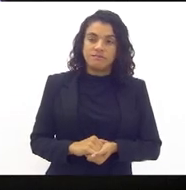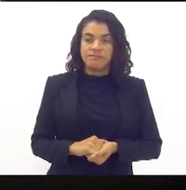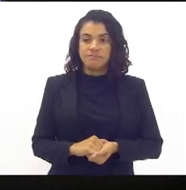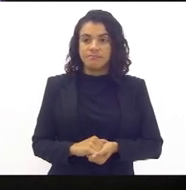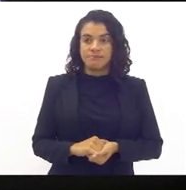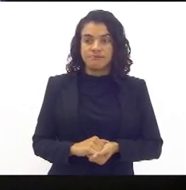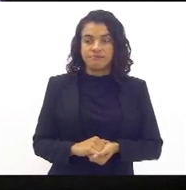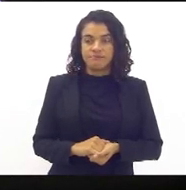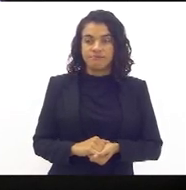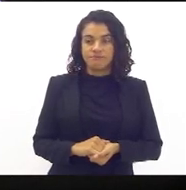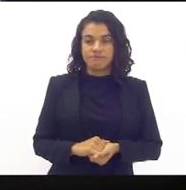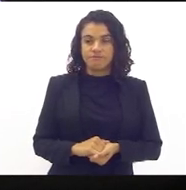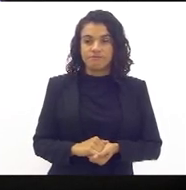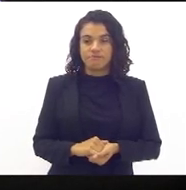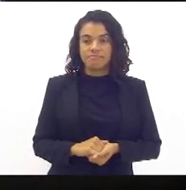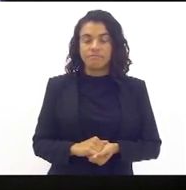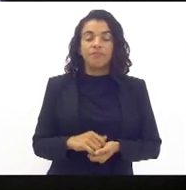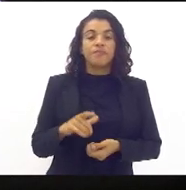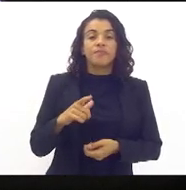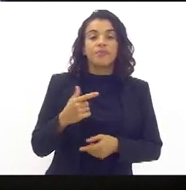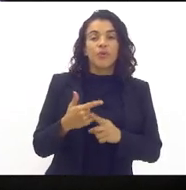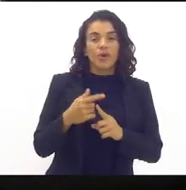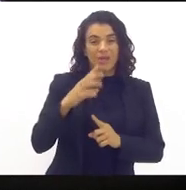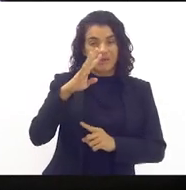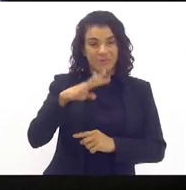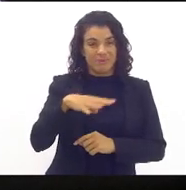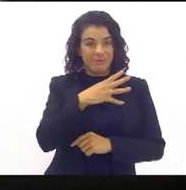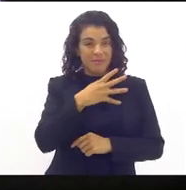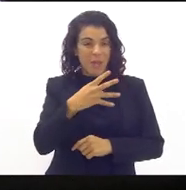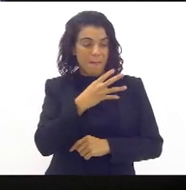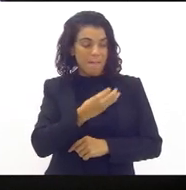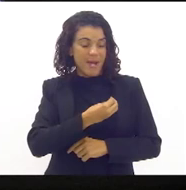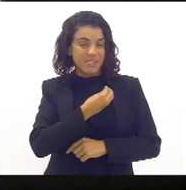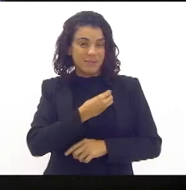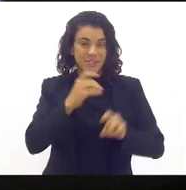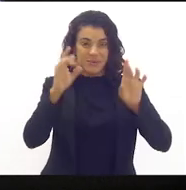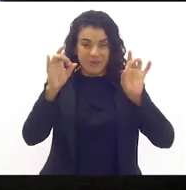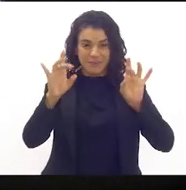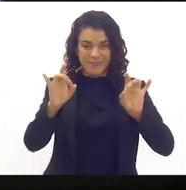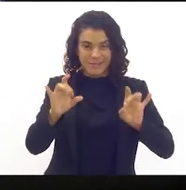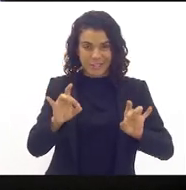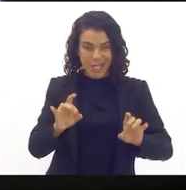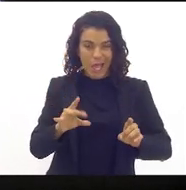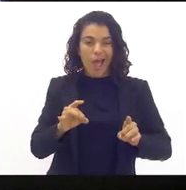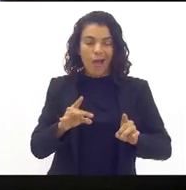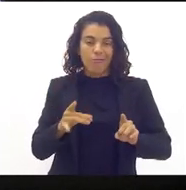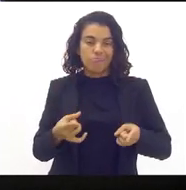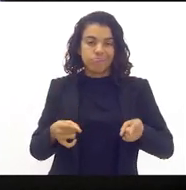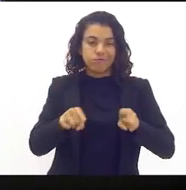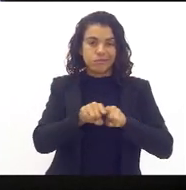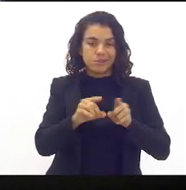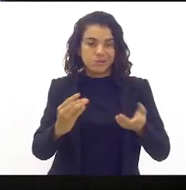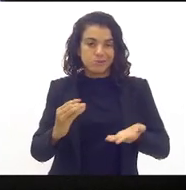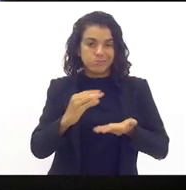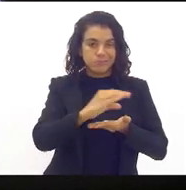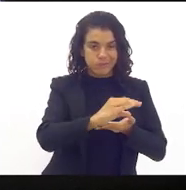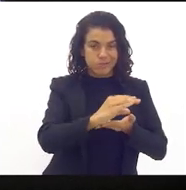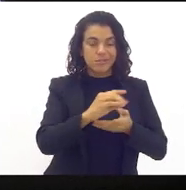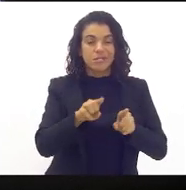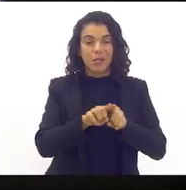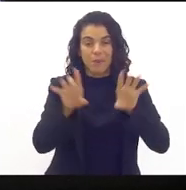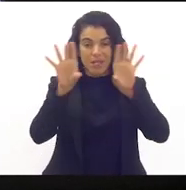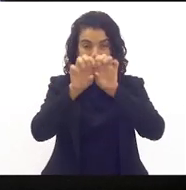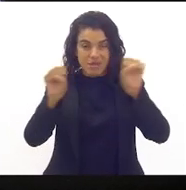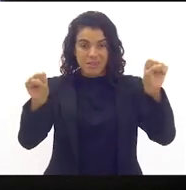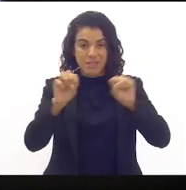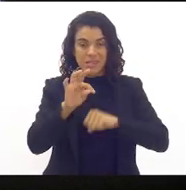a gente traz esse resultado aqui, eles não consideram que receitas de royalties e participações especiais, né, para equilibrar essas contas aqui, para o entendimento do TCE, também defendido